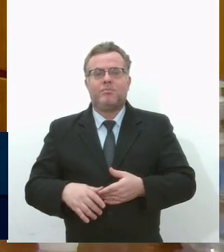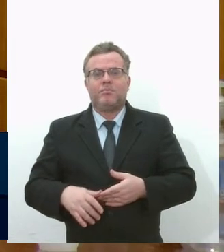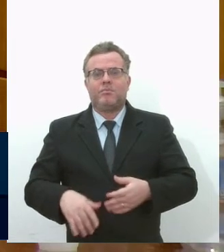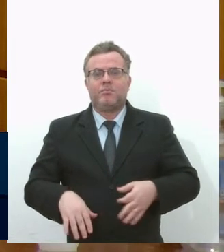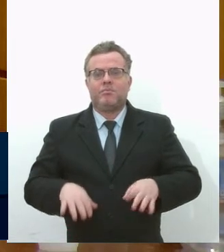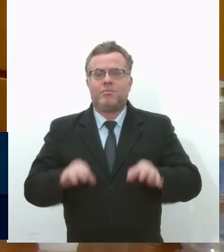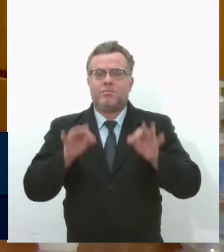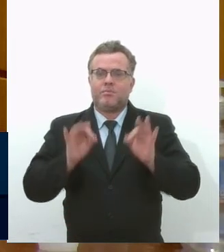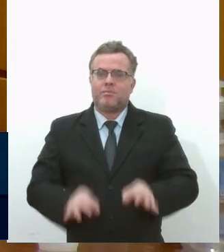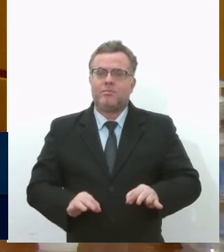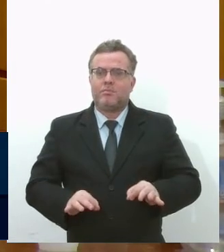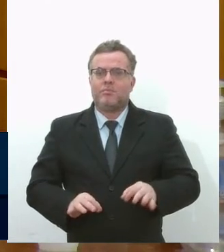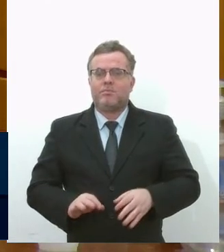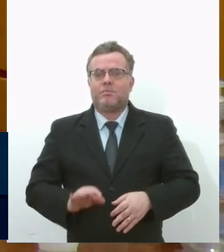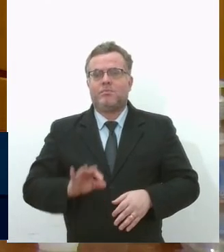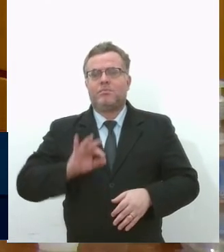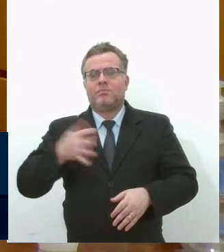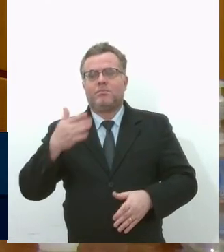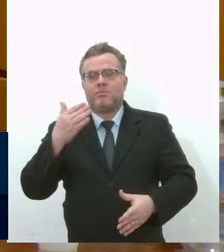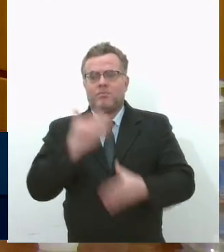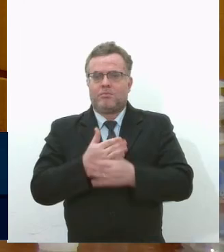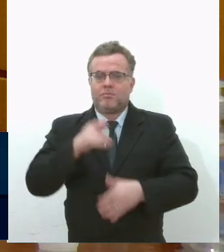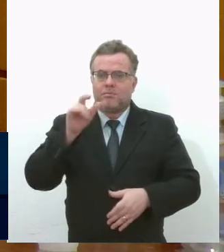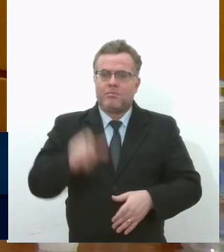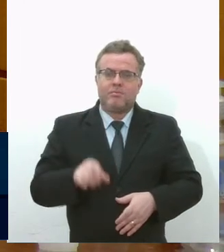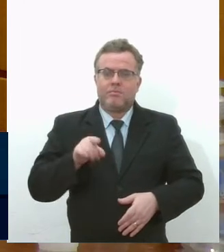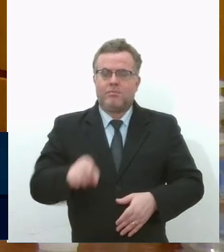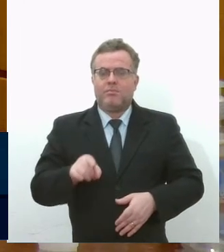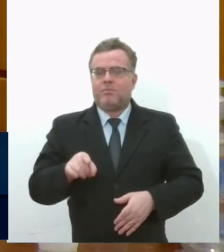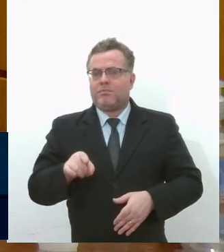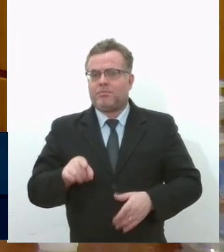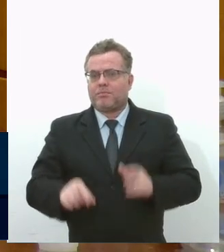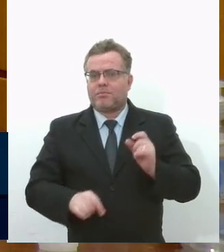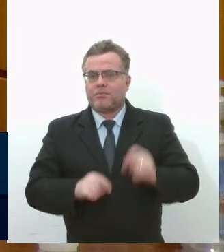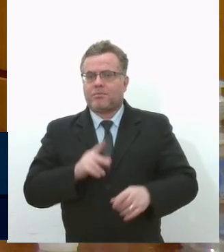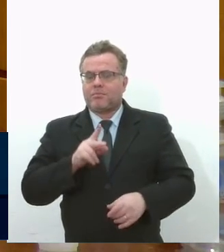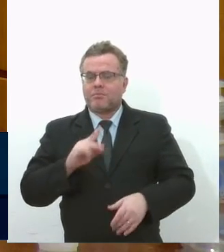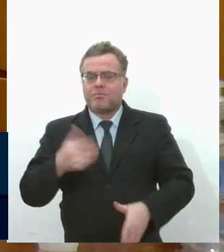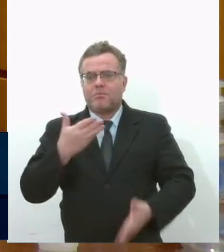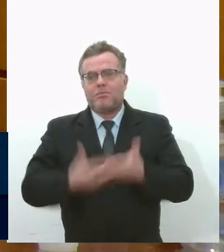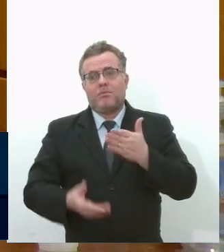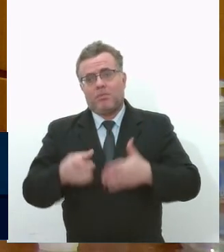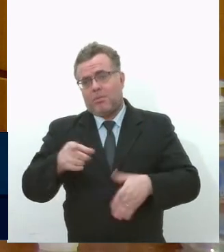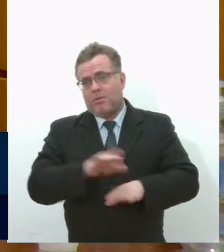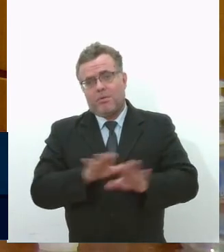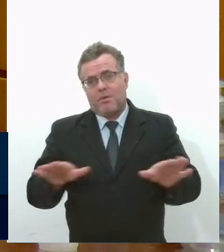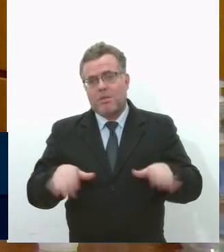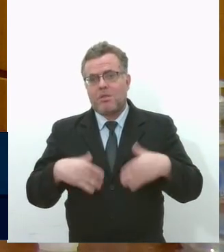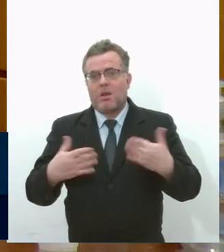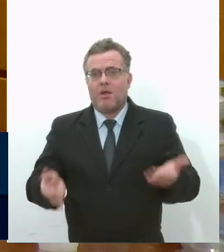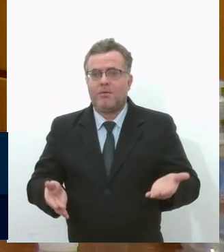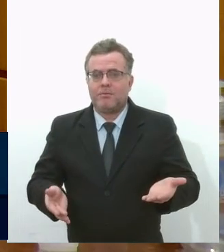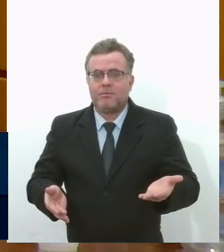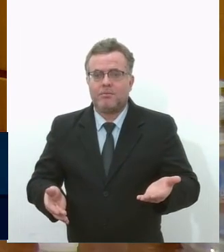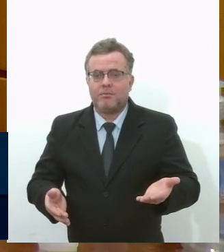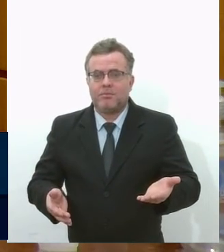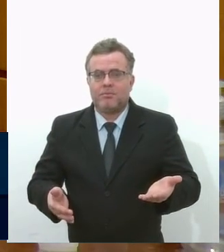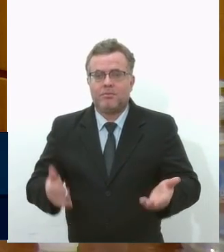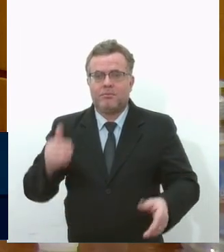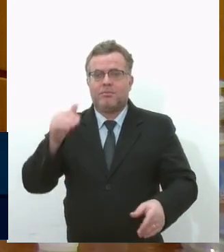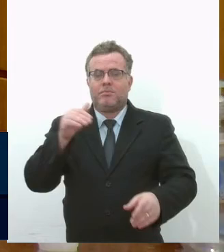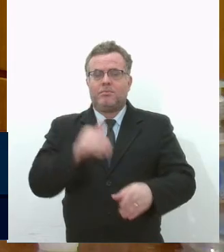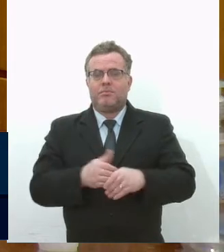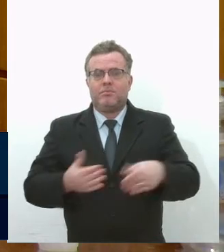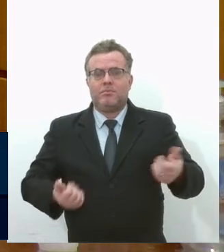for autuado, certamente ele perderá, porque o voto corporativo